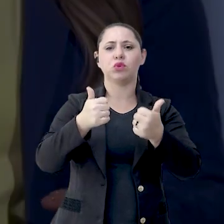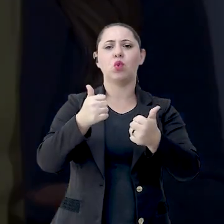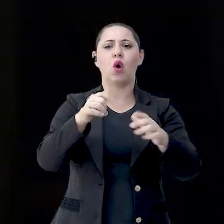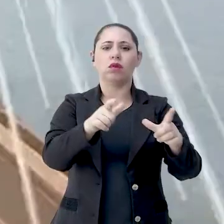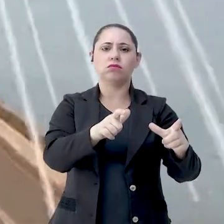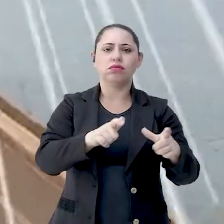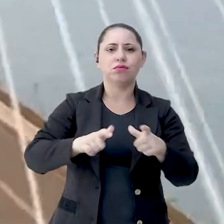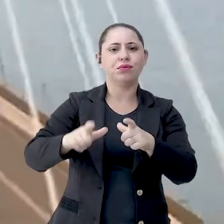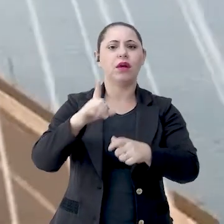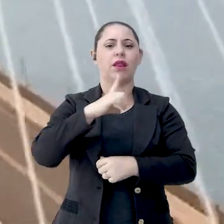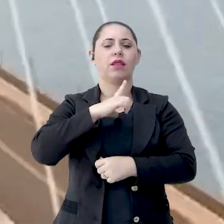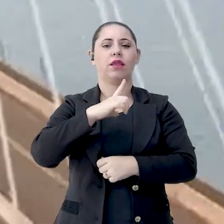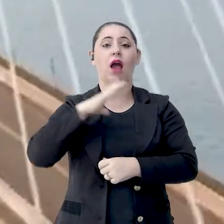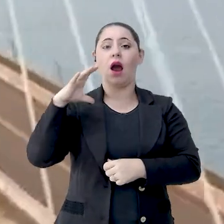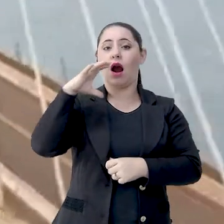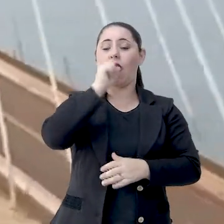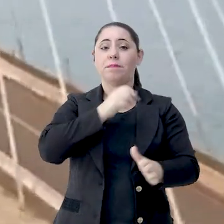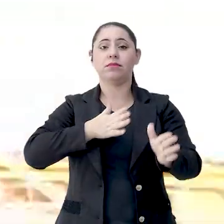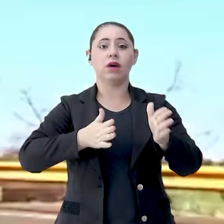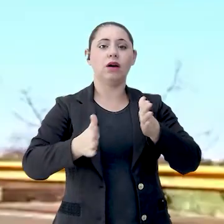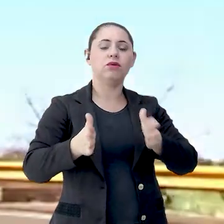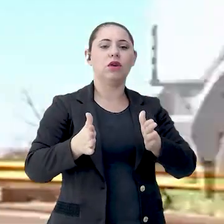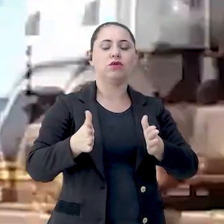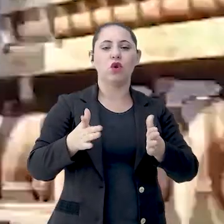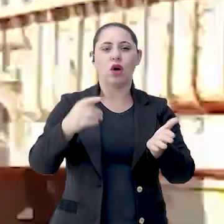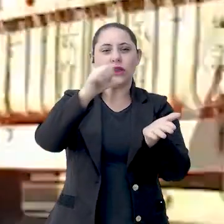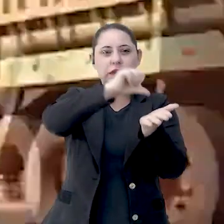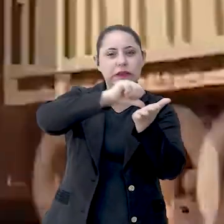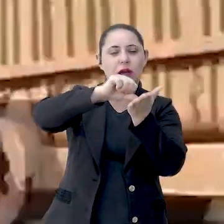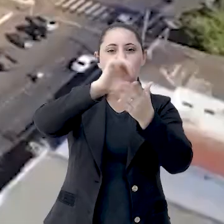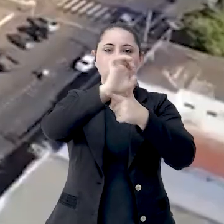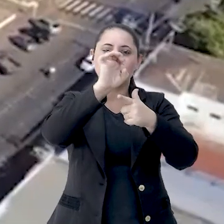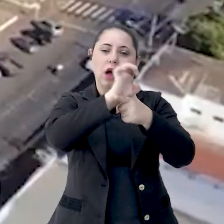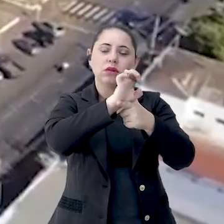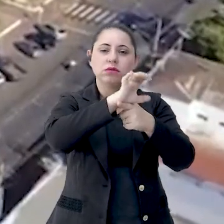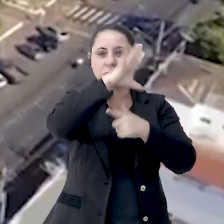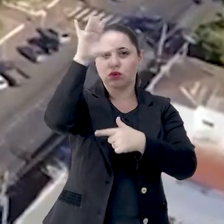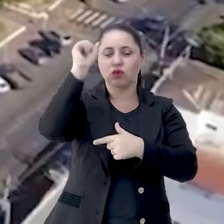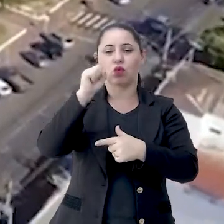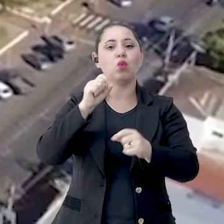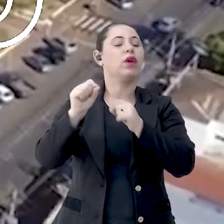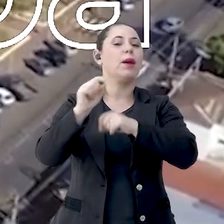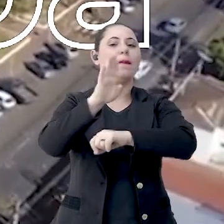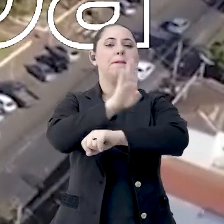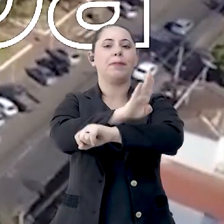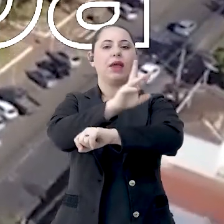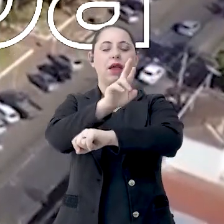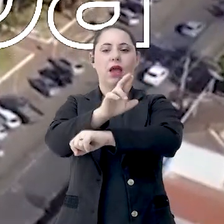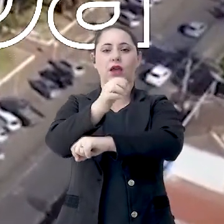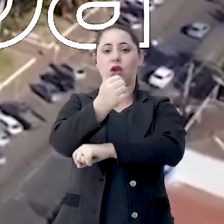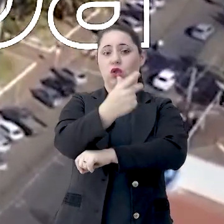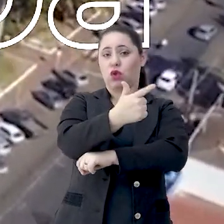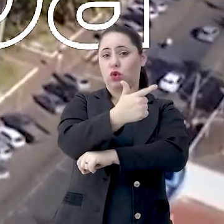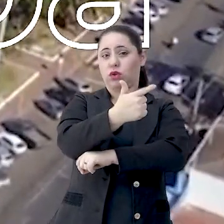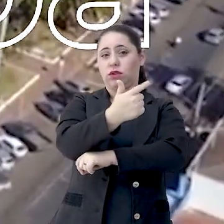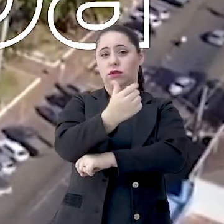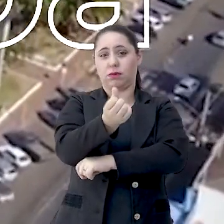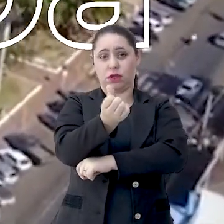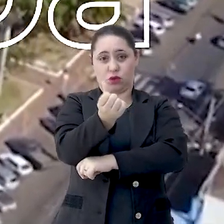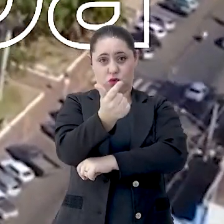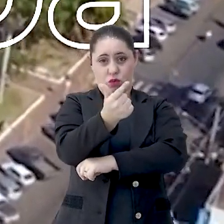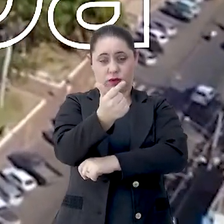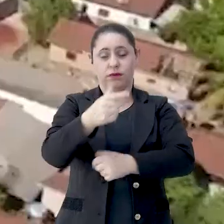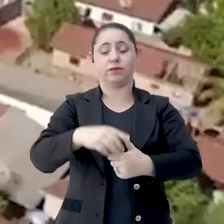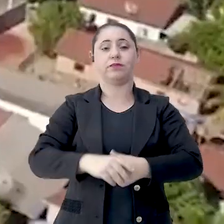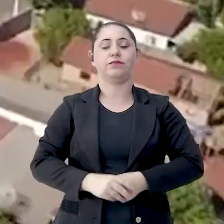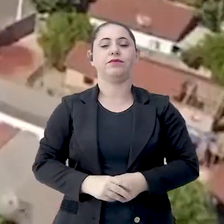BR-262. Fundado em 1838, o município de Paranaíba teve um importante papel na Guerra do